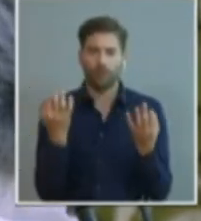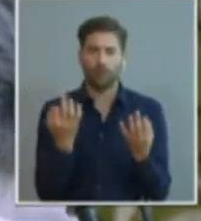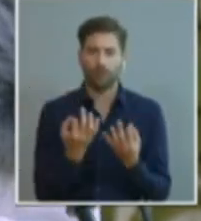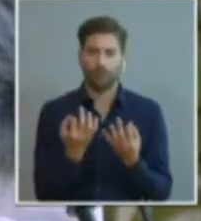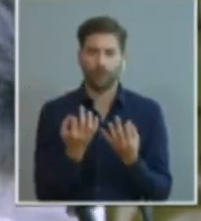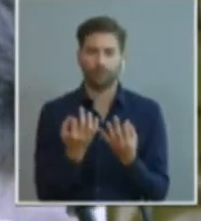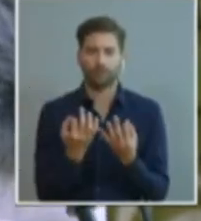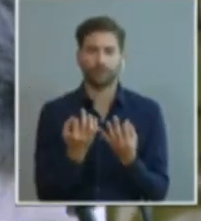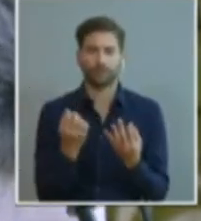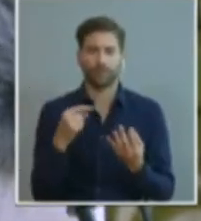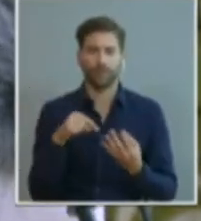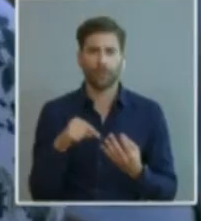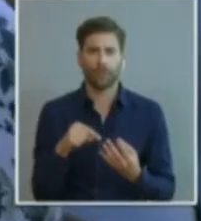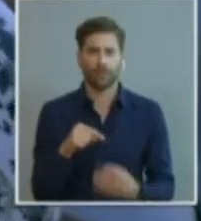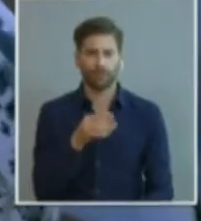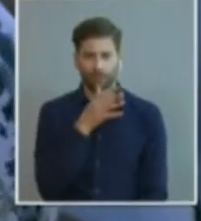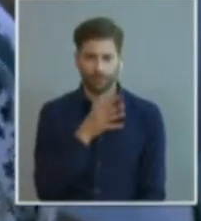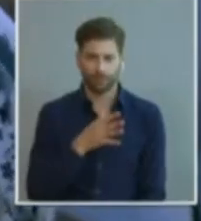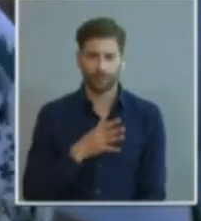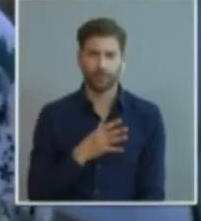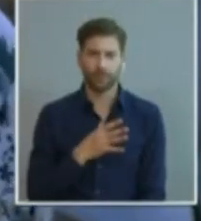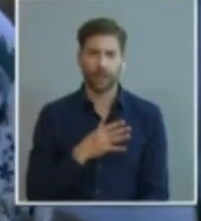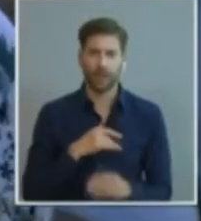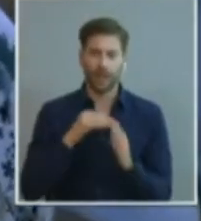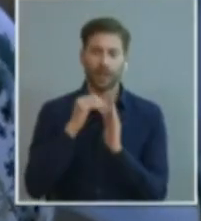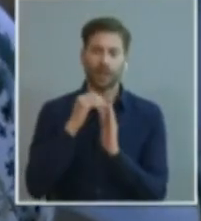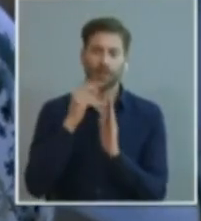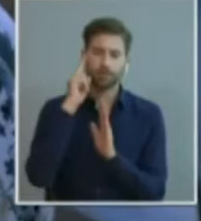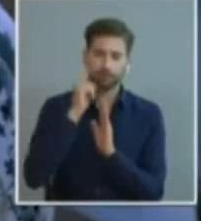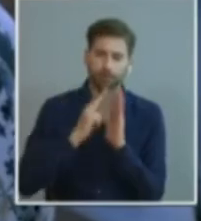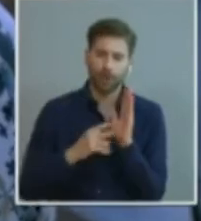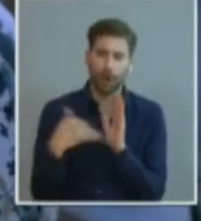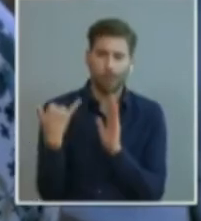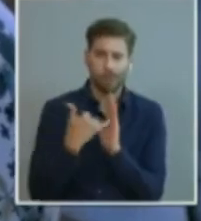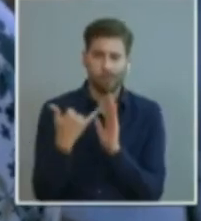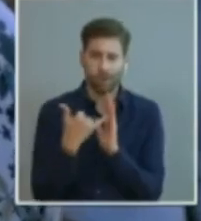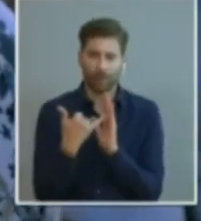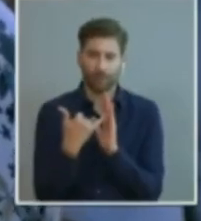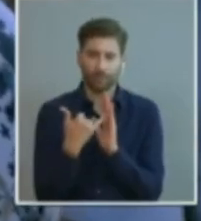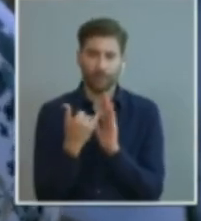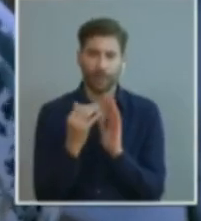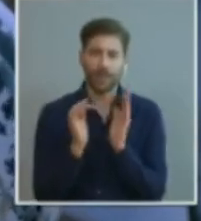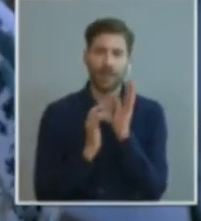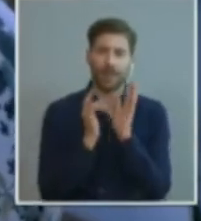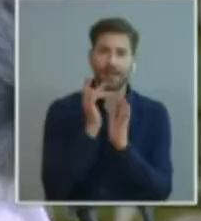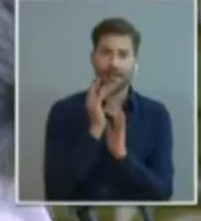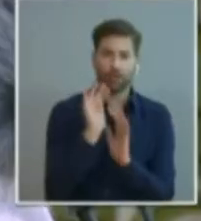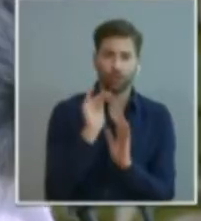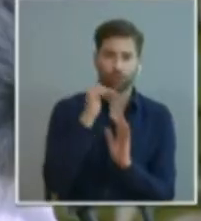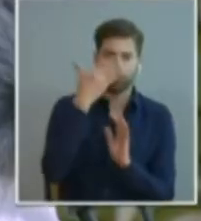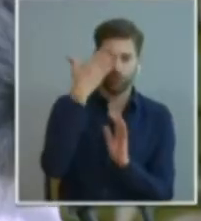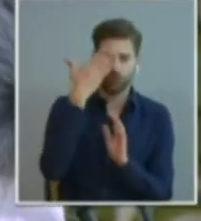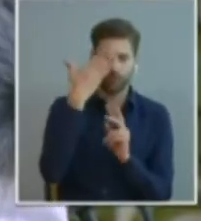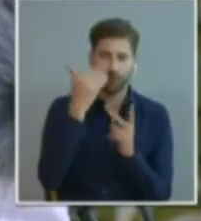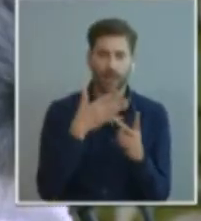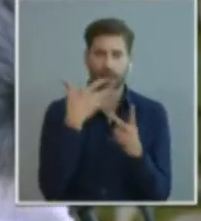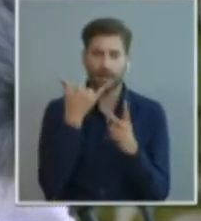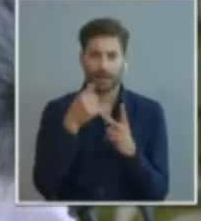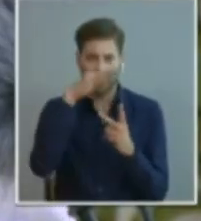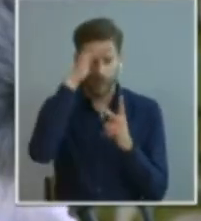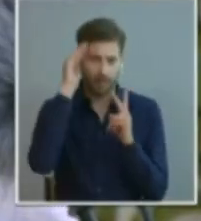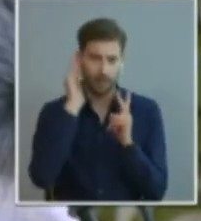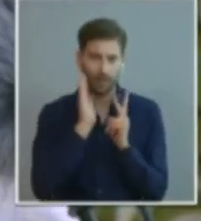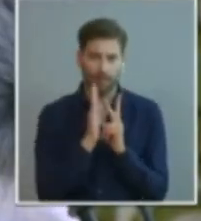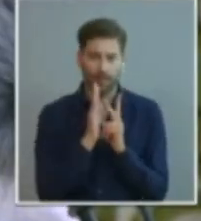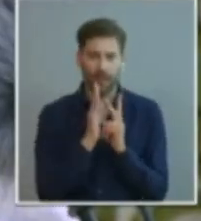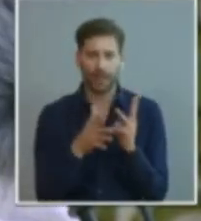hoje a segunda leitura. Primeiro Cristo, depois Maria e